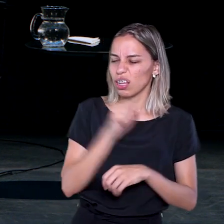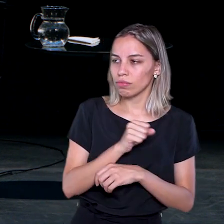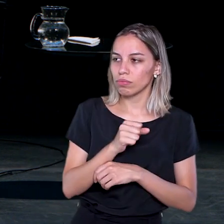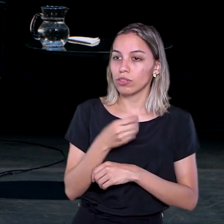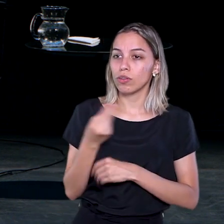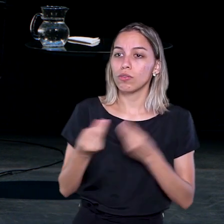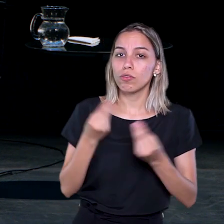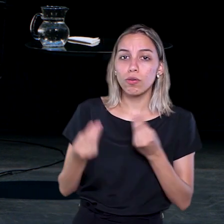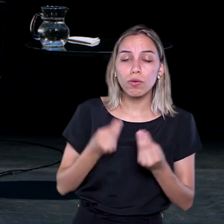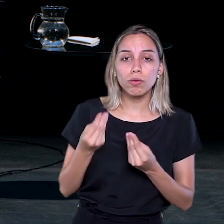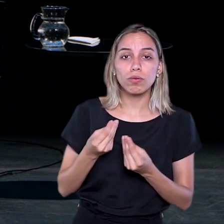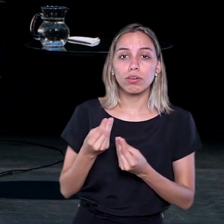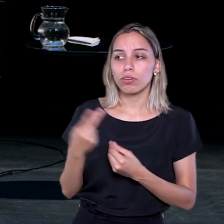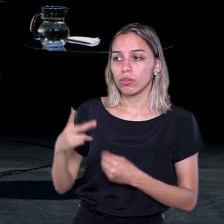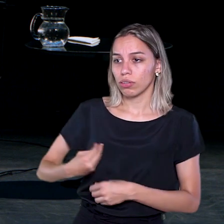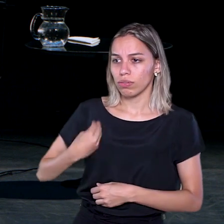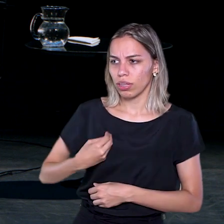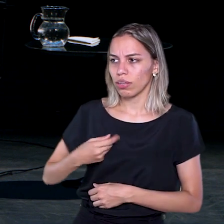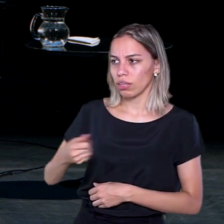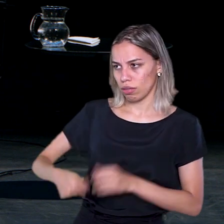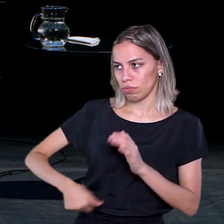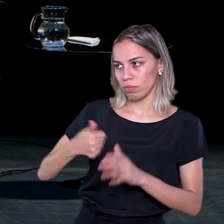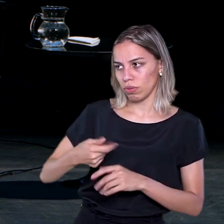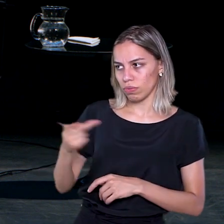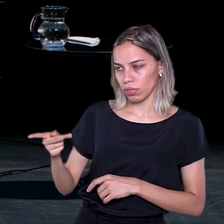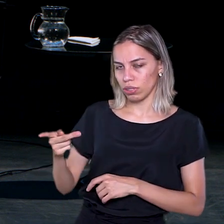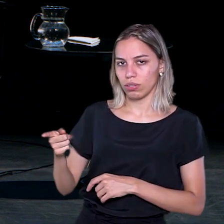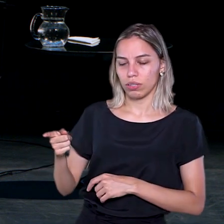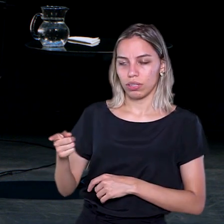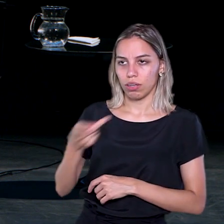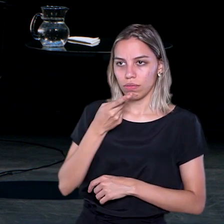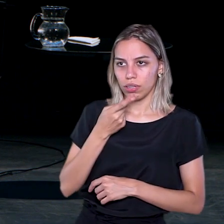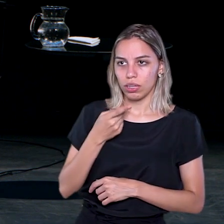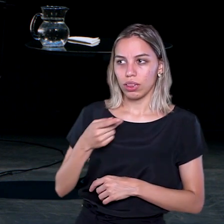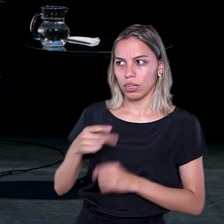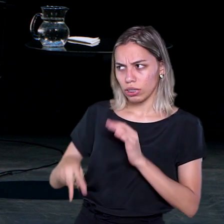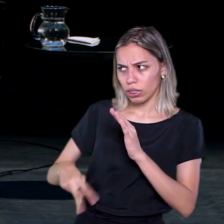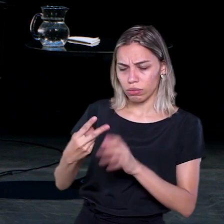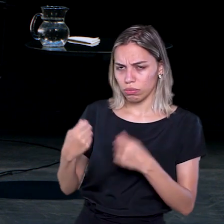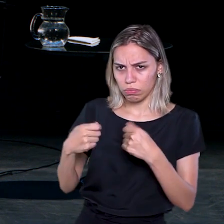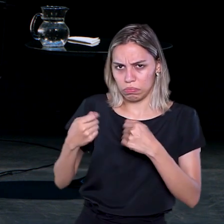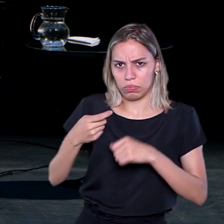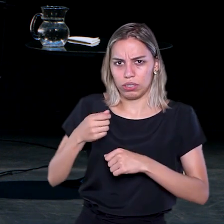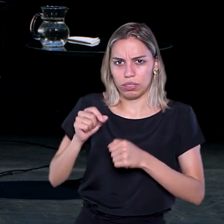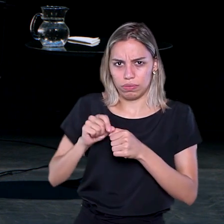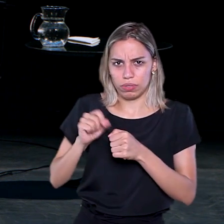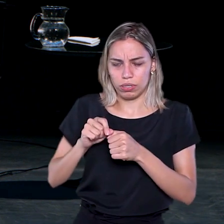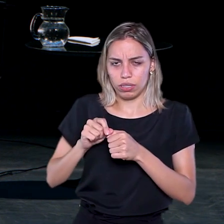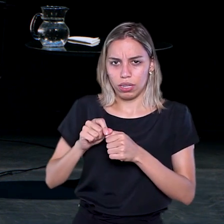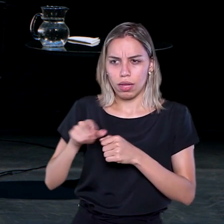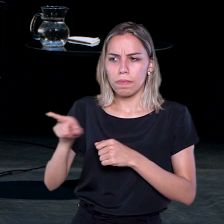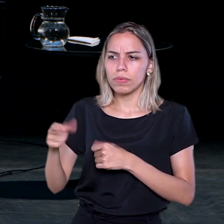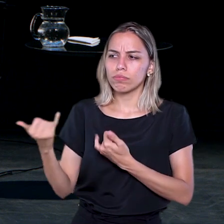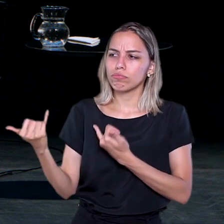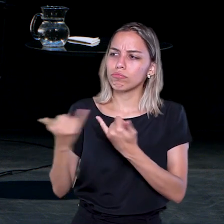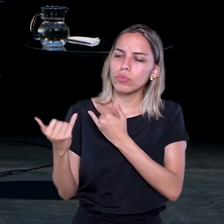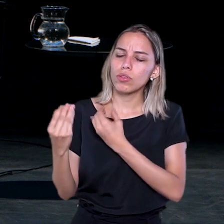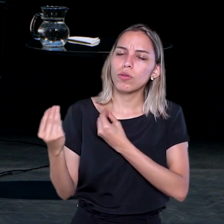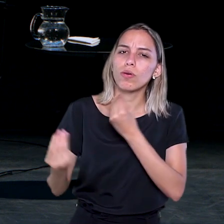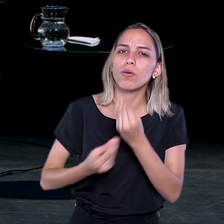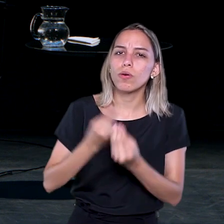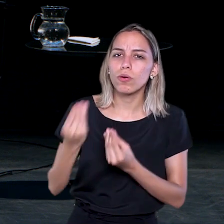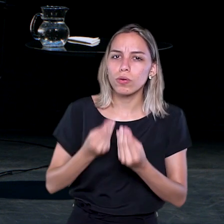na sua vida. Como eu disse, é a primeira vez que você faz o Sempre um Papo, da segunda não vai ser mais preciso, não, jura. Mas conta aquele episódio que marcou a